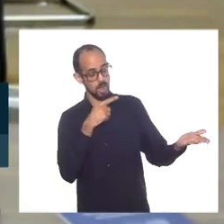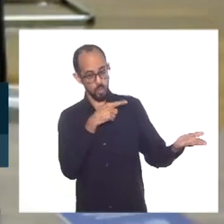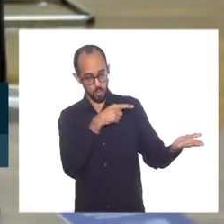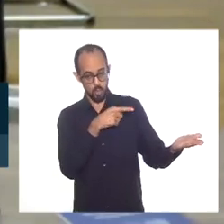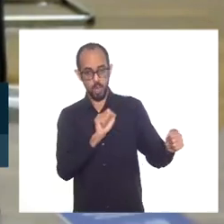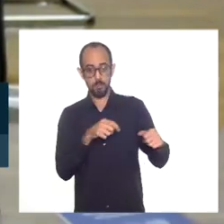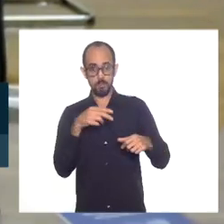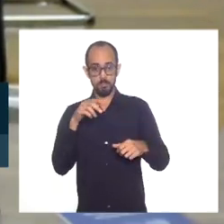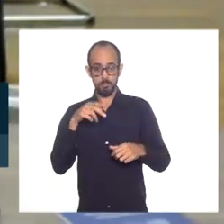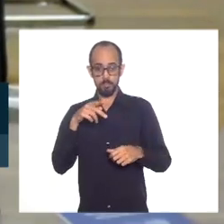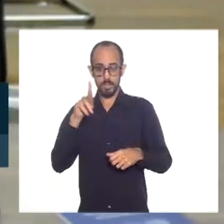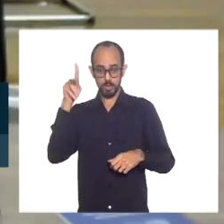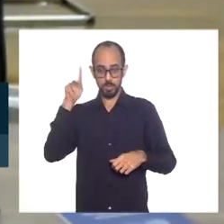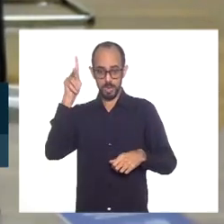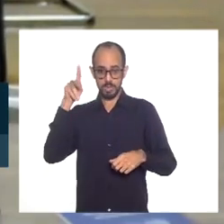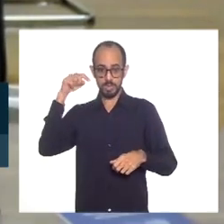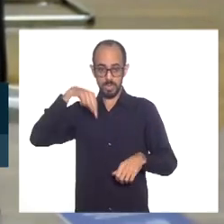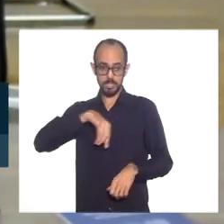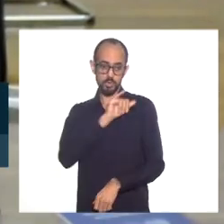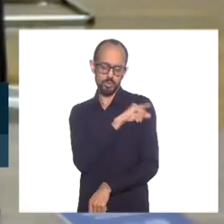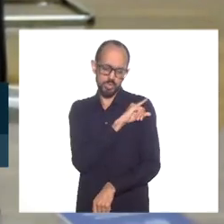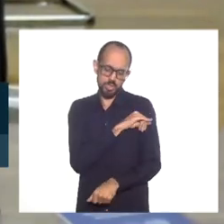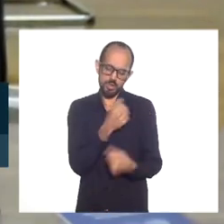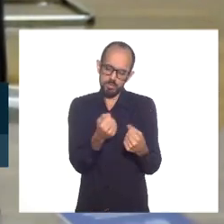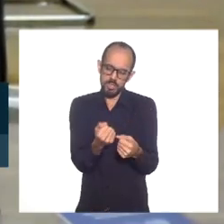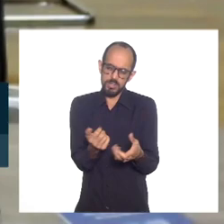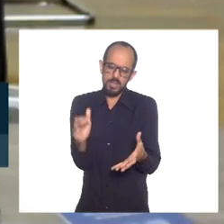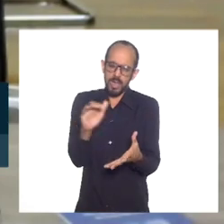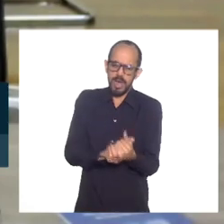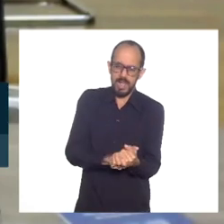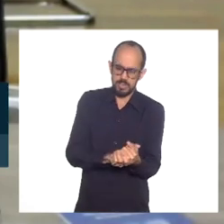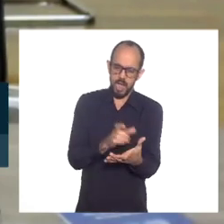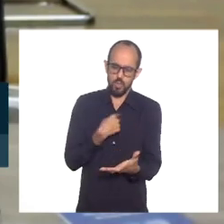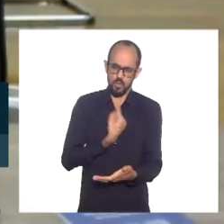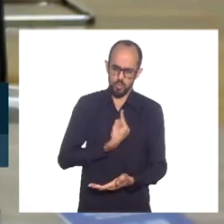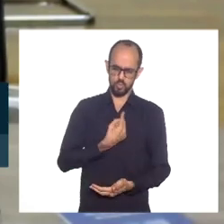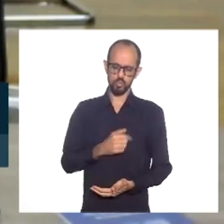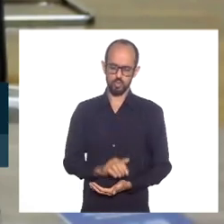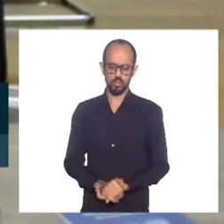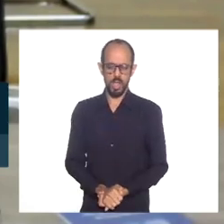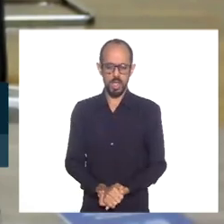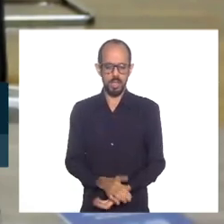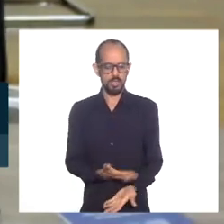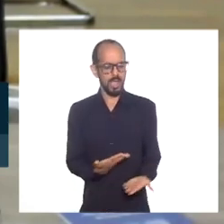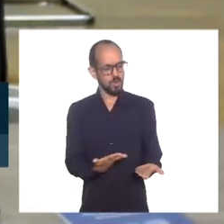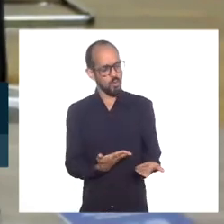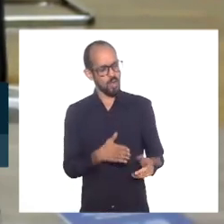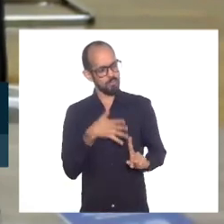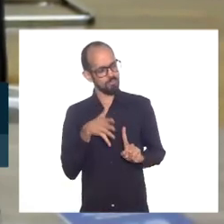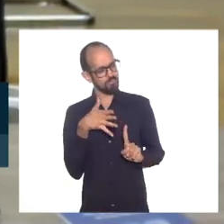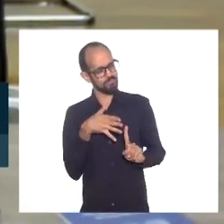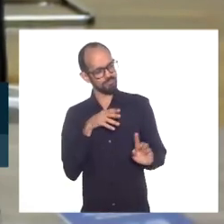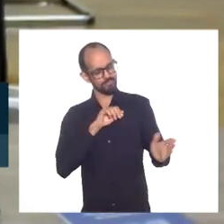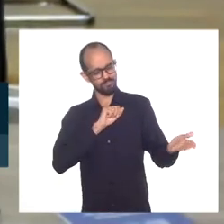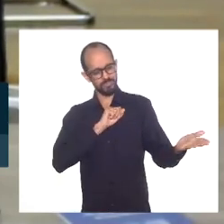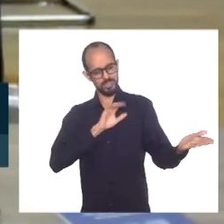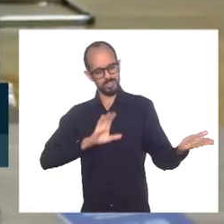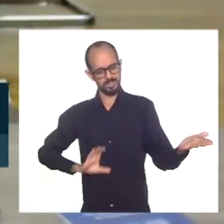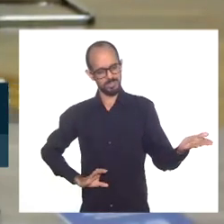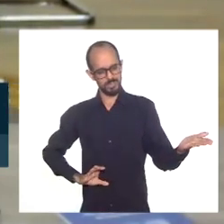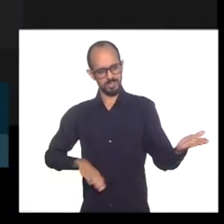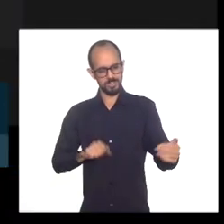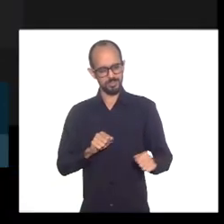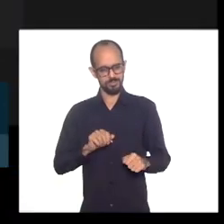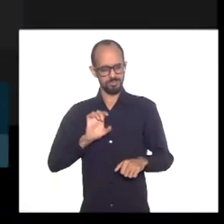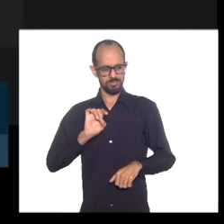e, na verdade, ela tem que ter um casamento com o Estado do Rio de Janeiro. Então, com a palavra aí o deputado André Ciliano, que é um especialista também no complexo petróleo e